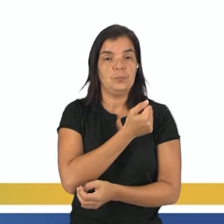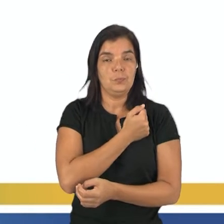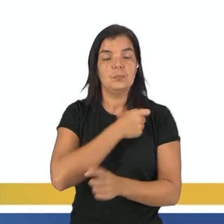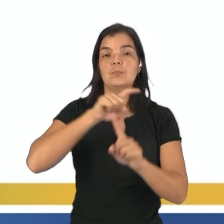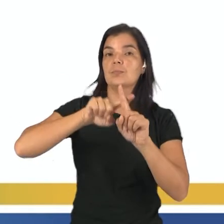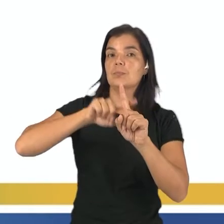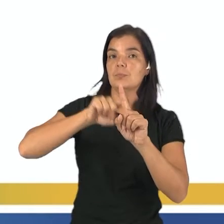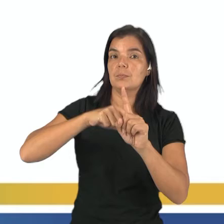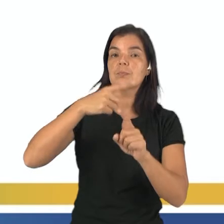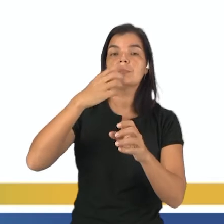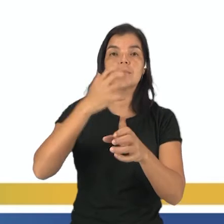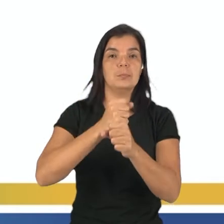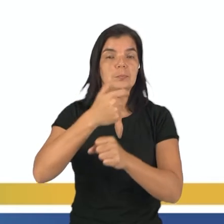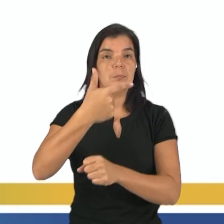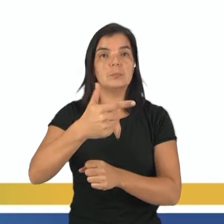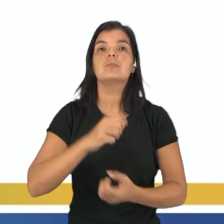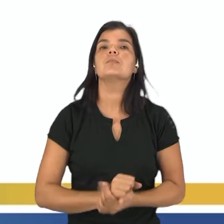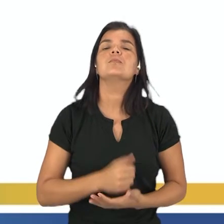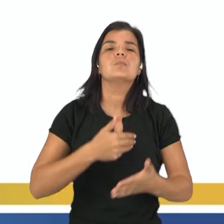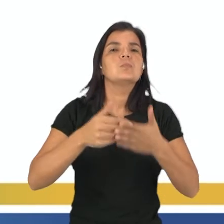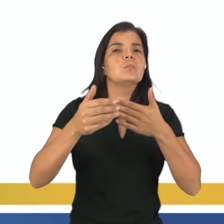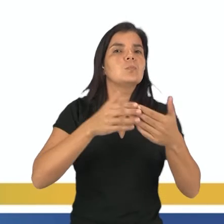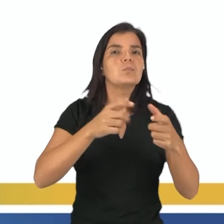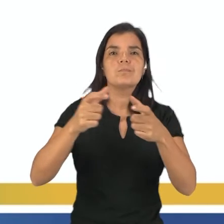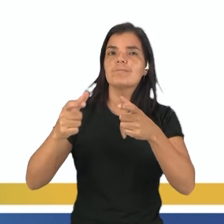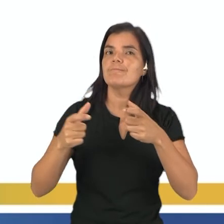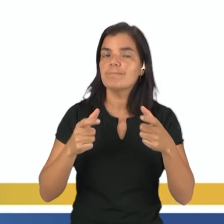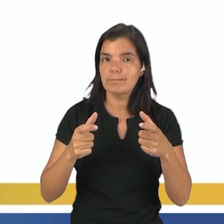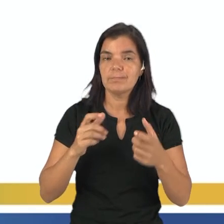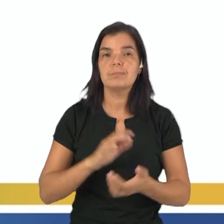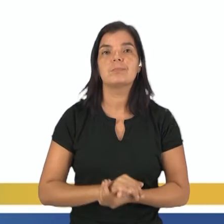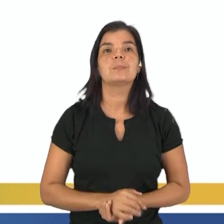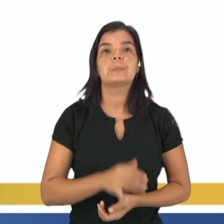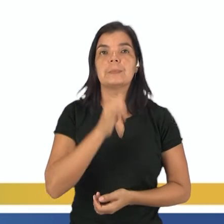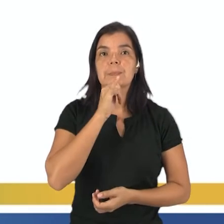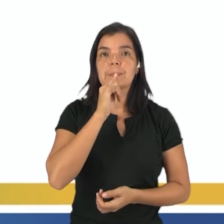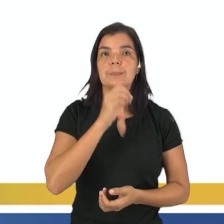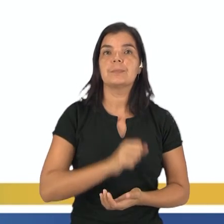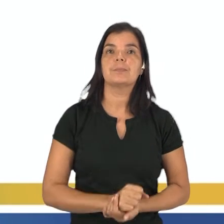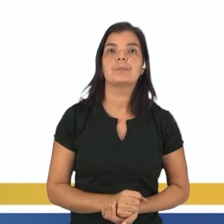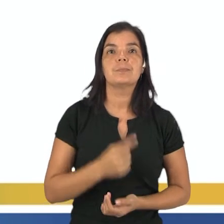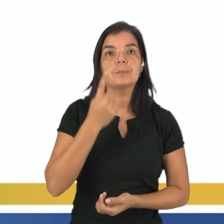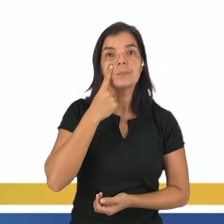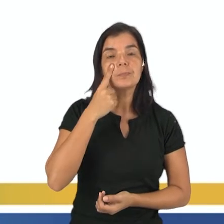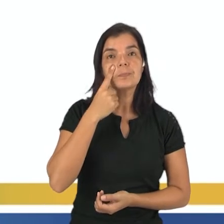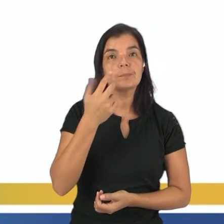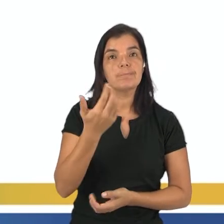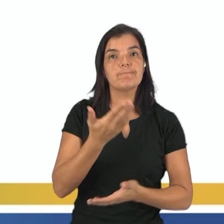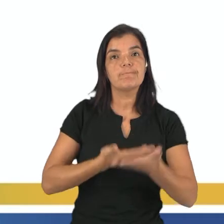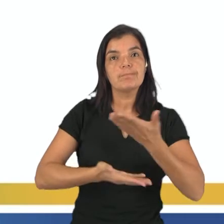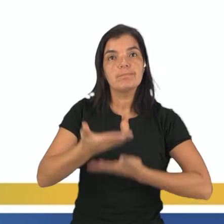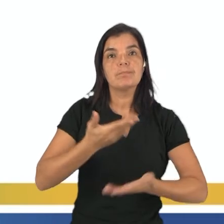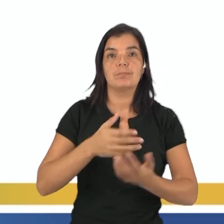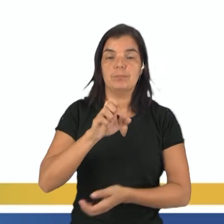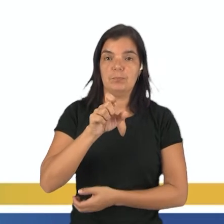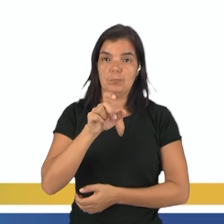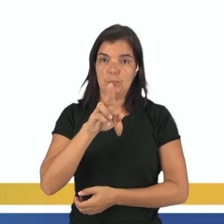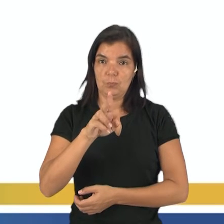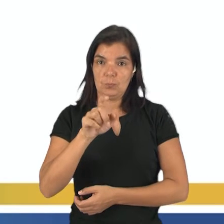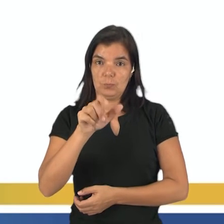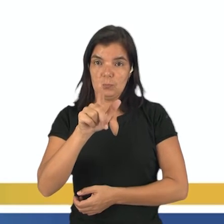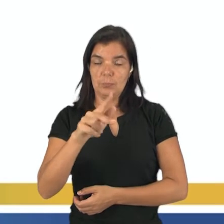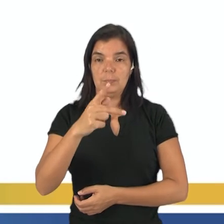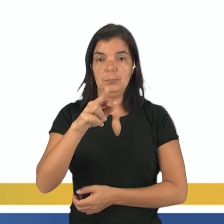arestas mais 2. Em qualquer sólido, beleza? Vamos pegar aqui um exemplo, ó. Verifique a relação de Euler no